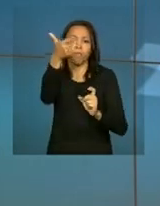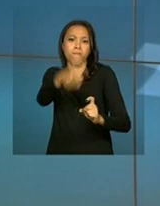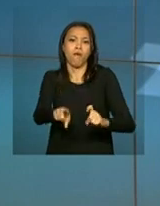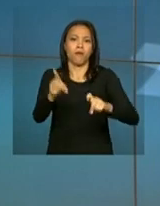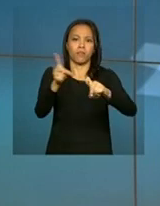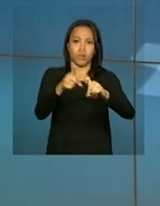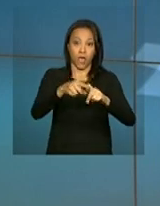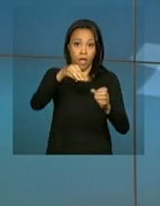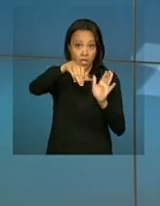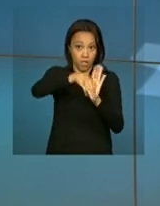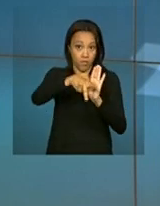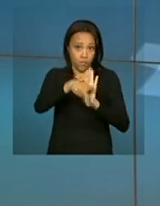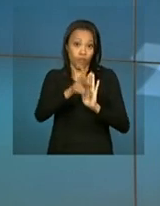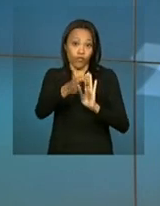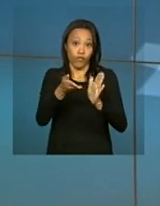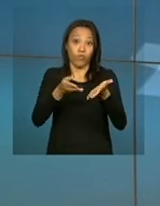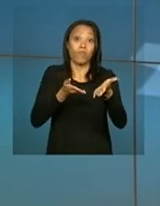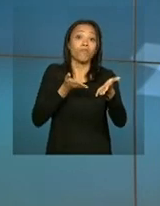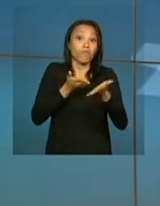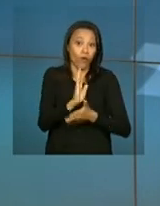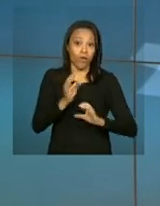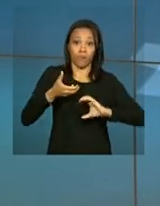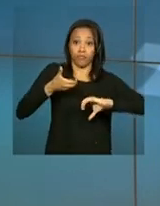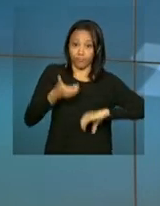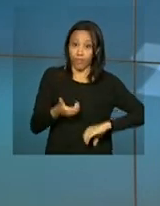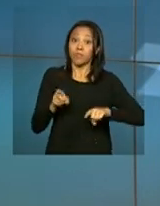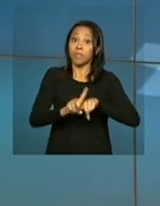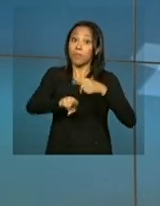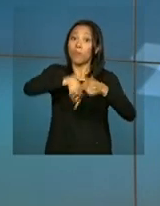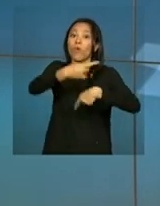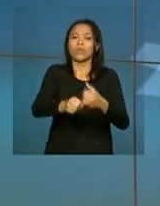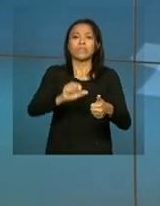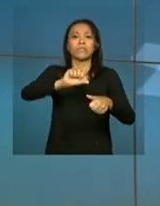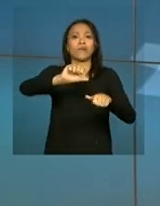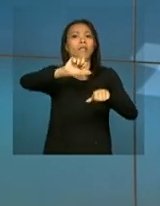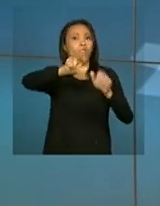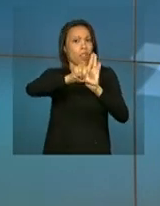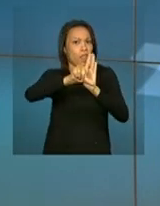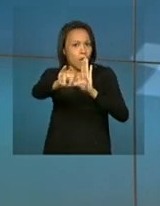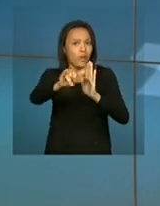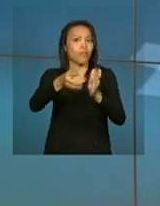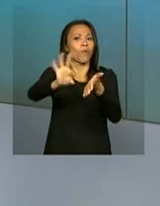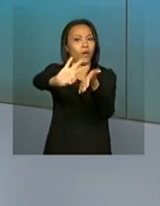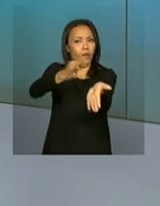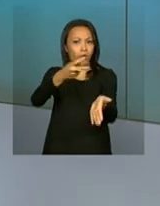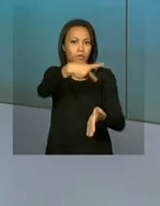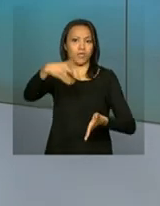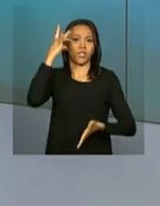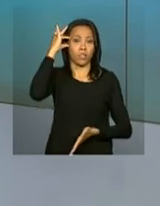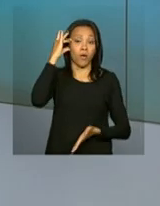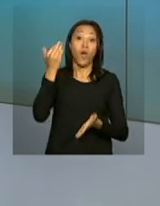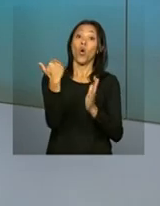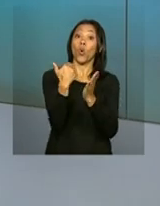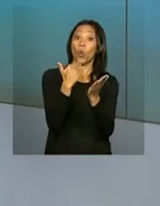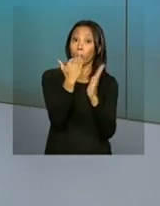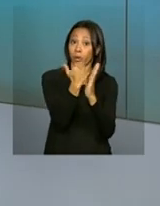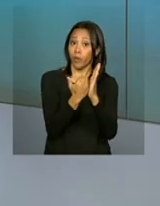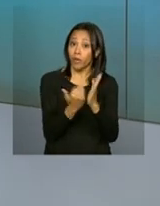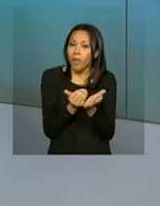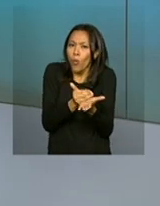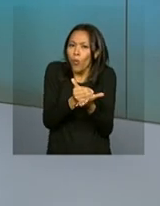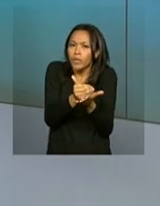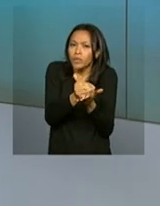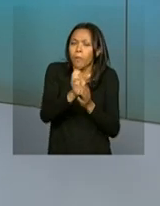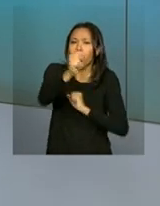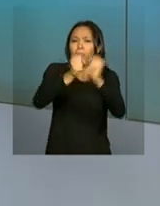Médicos. A MP foi aprovada pelo Senado e virou lei com a sanção da presidenta Dilma. O programa começou a levar médicos